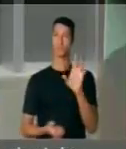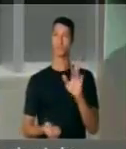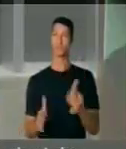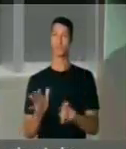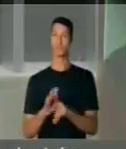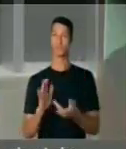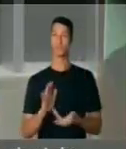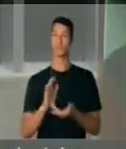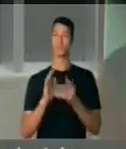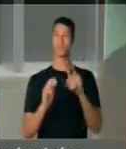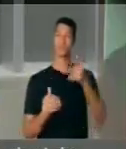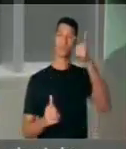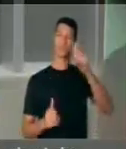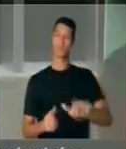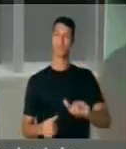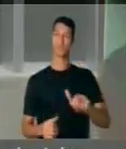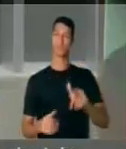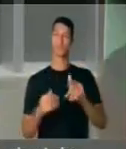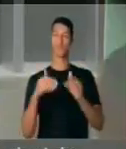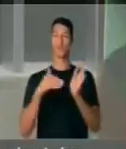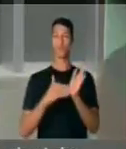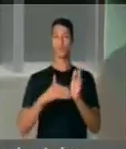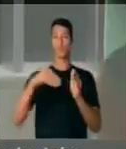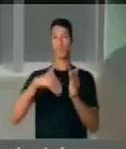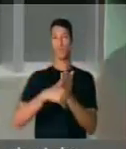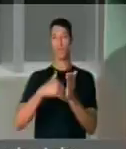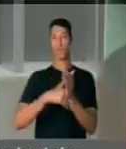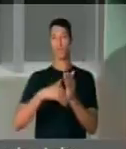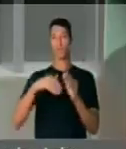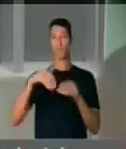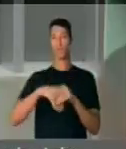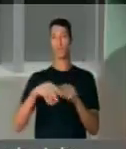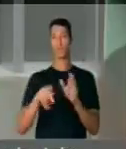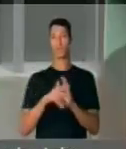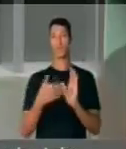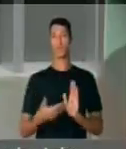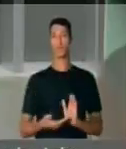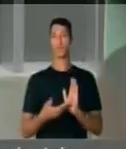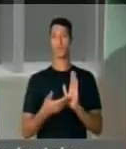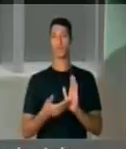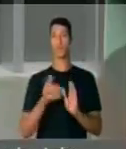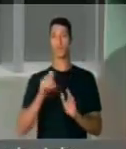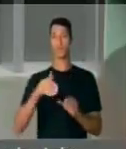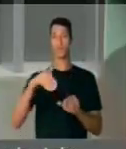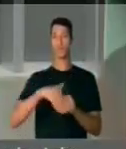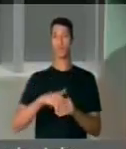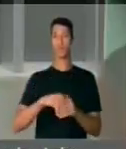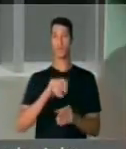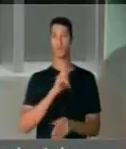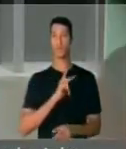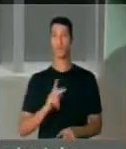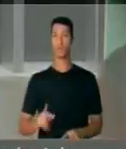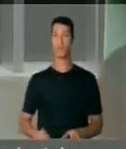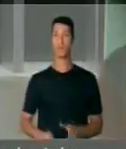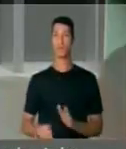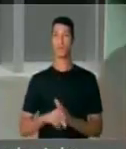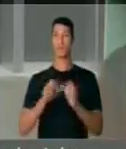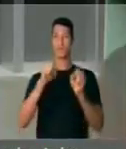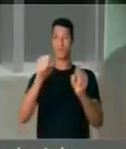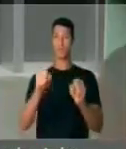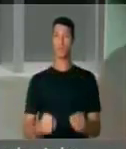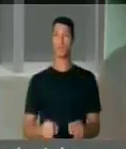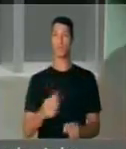para essa casa, repito, o último voto secreto que sobrou para essa casa é o voto para presidente do